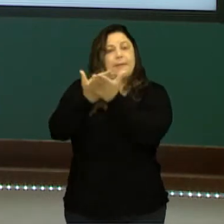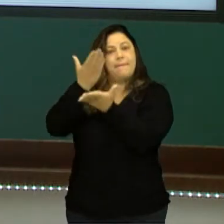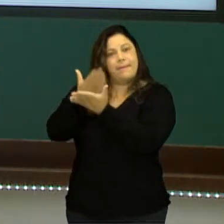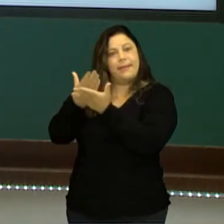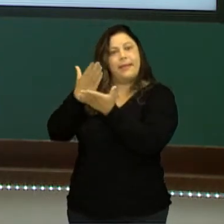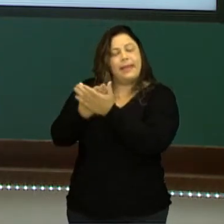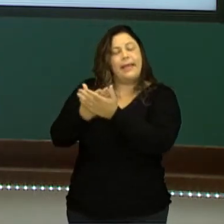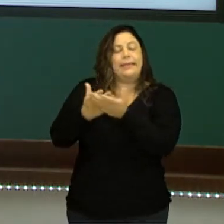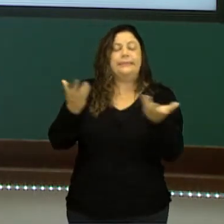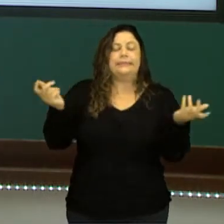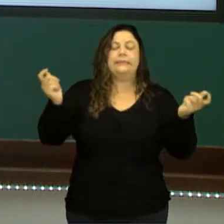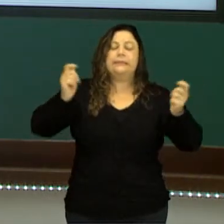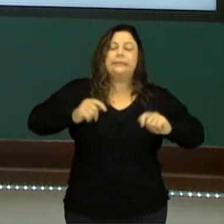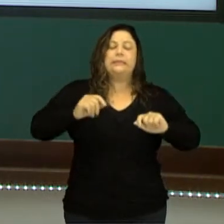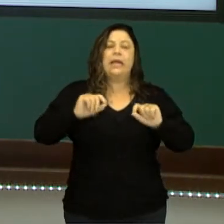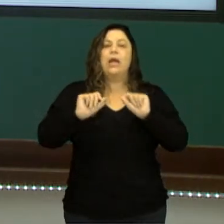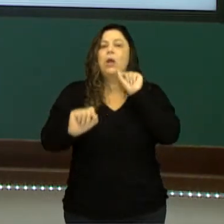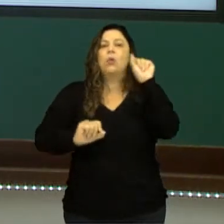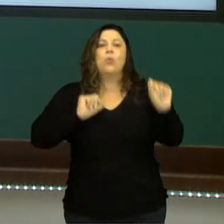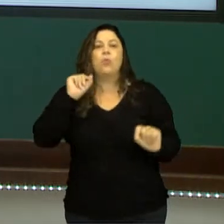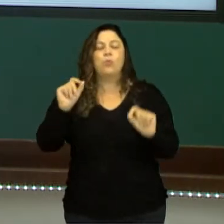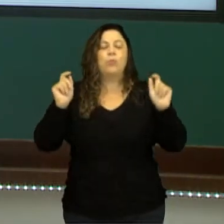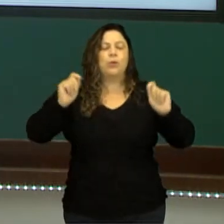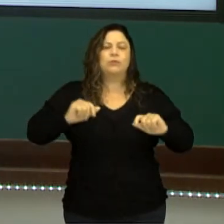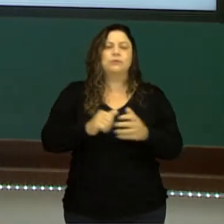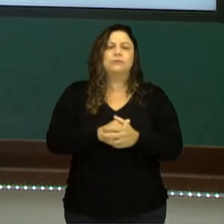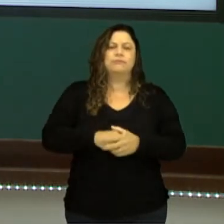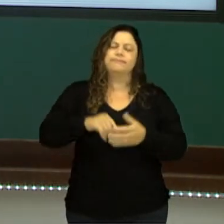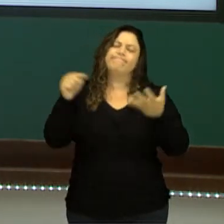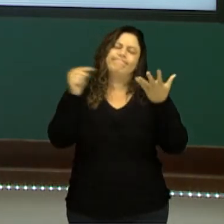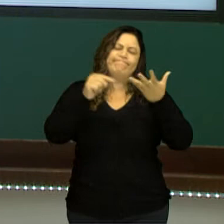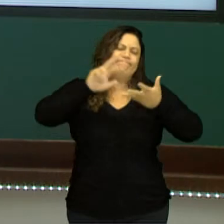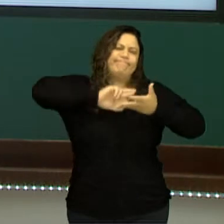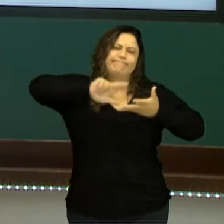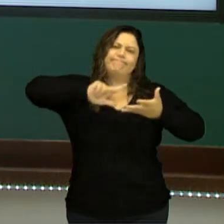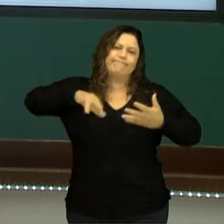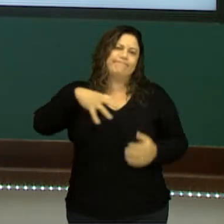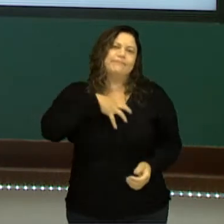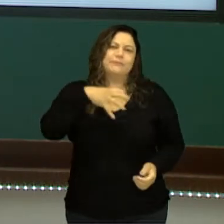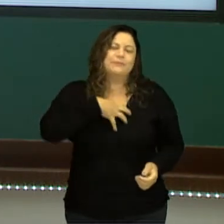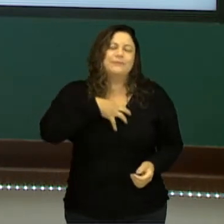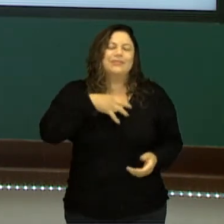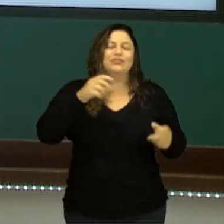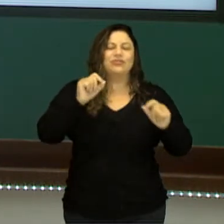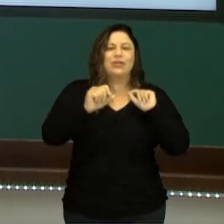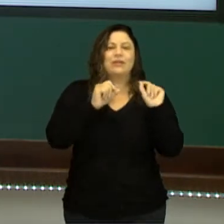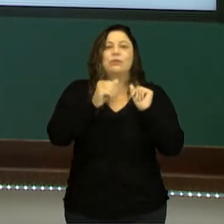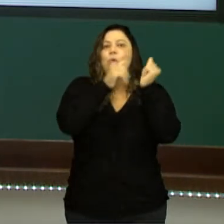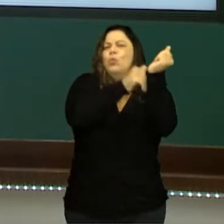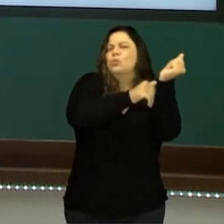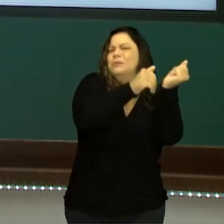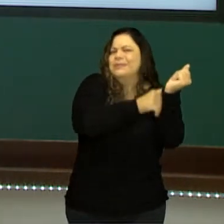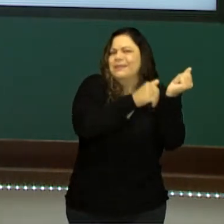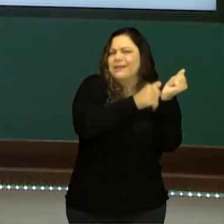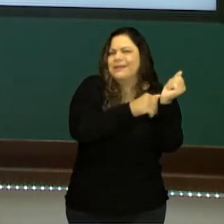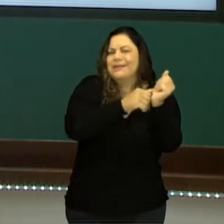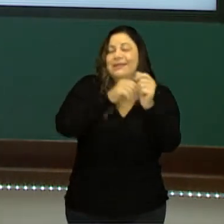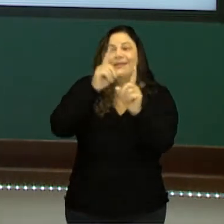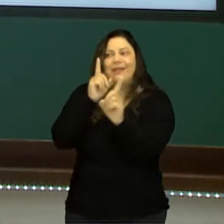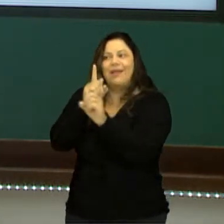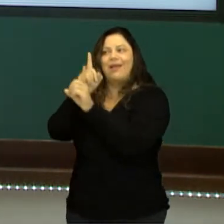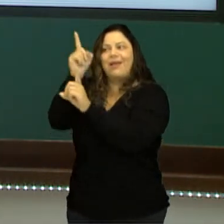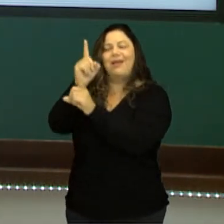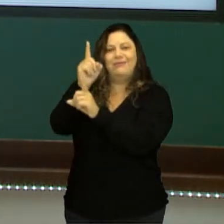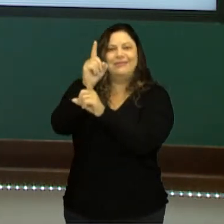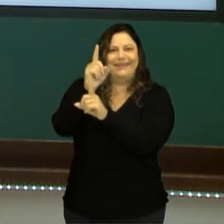eficiente é algo que pode ser feito de múltiplas formas, né? O segredo é encontrar o método de estudo que